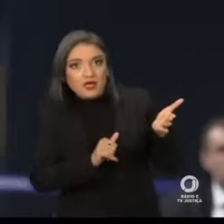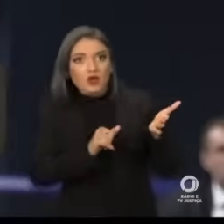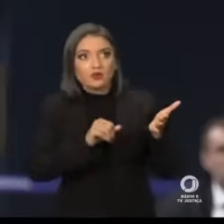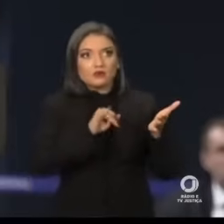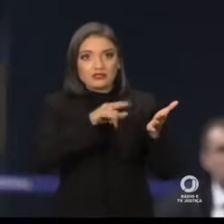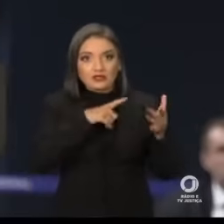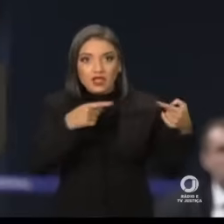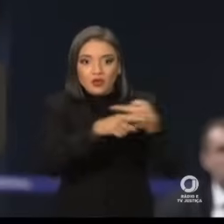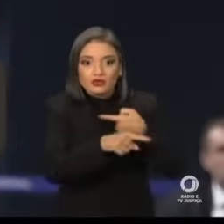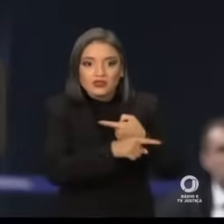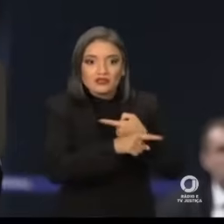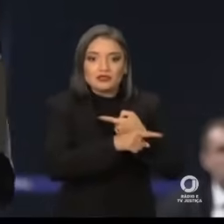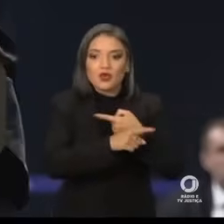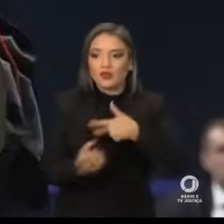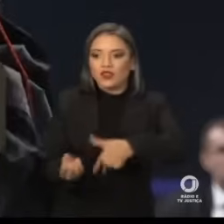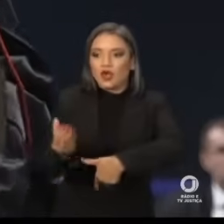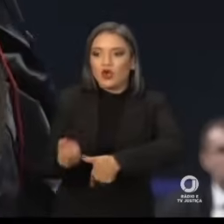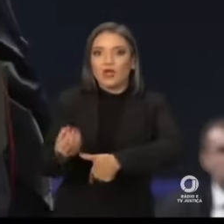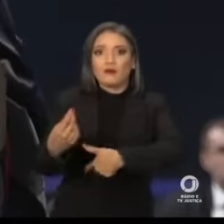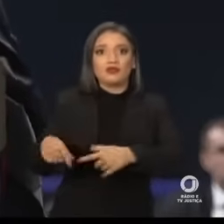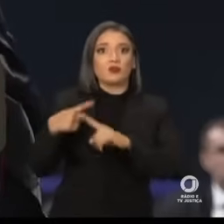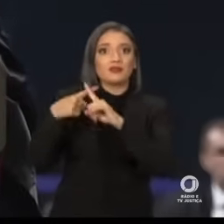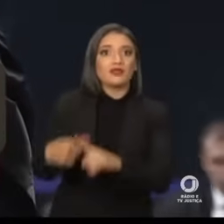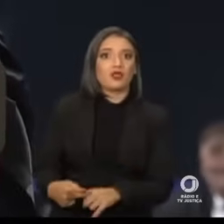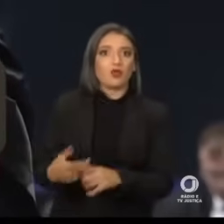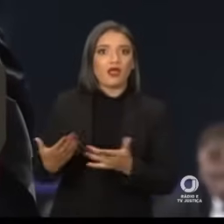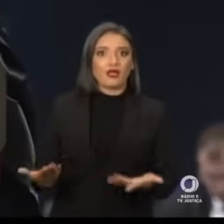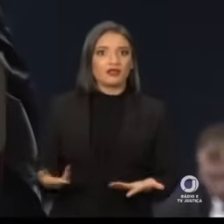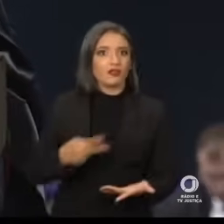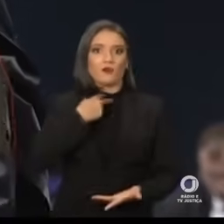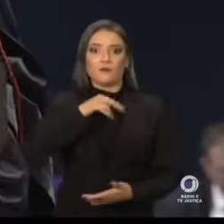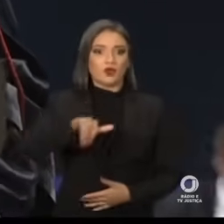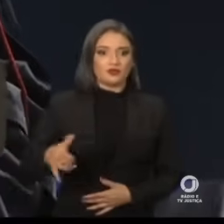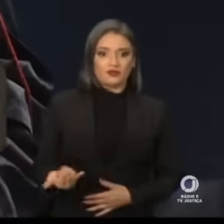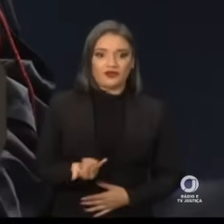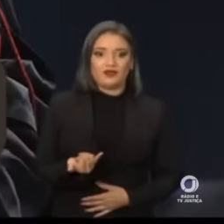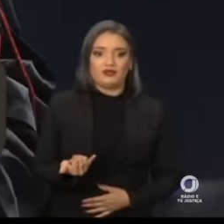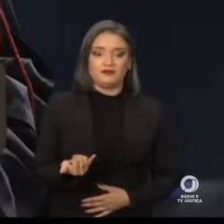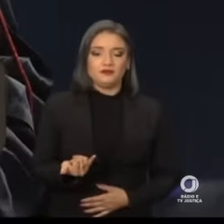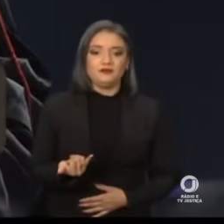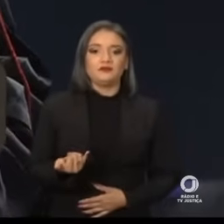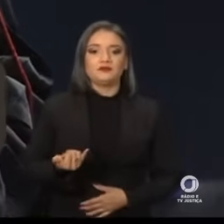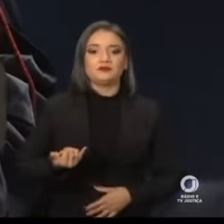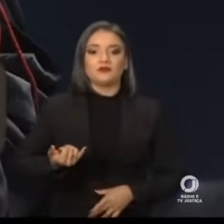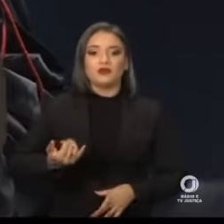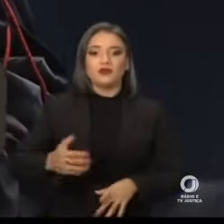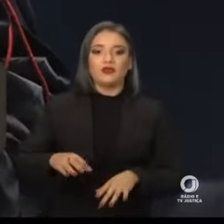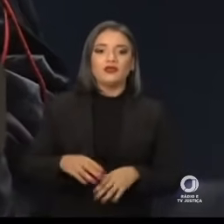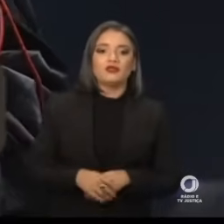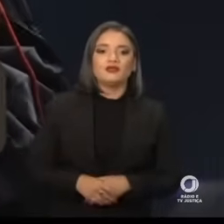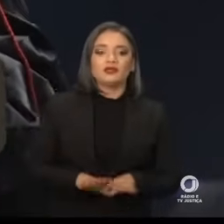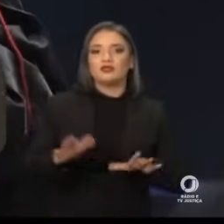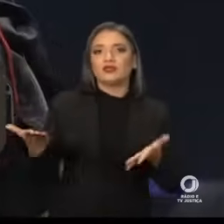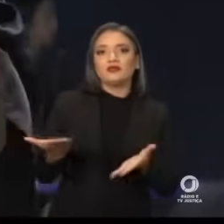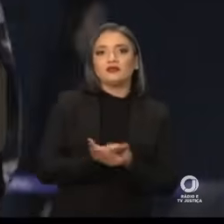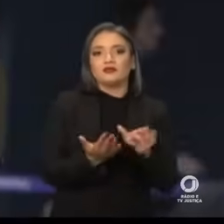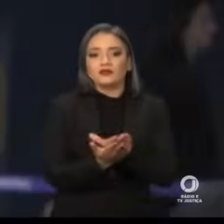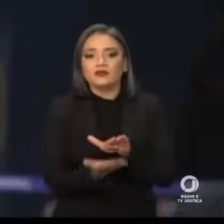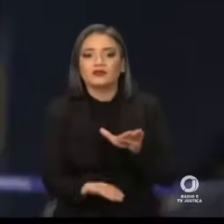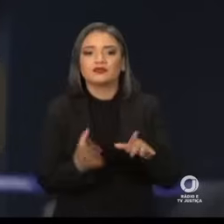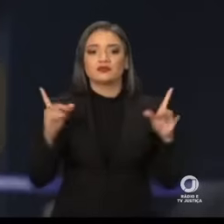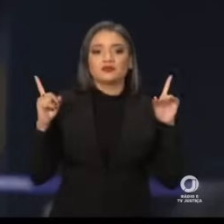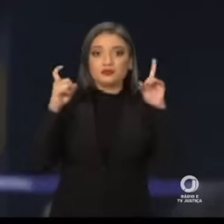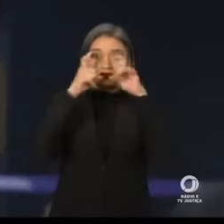não pode ser aproveitada. E é esse tema que eu vou falar. E um processo difícil, senhor presidente,